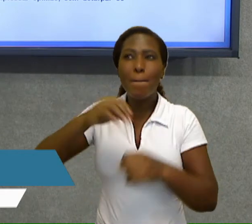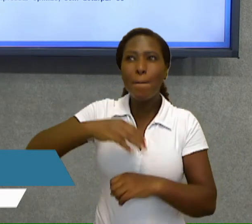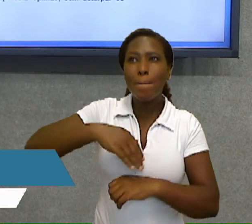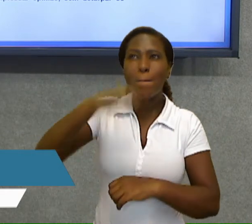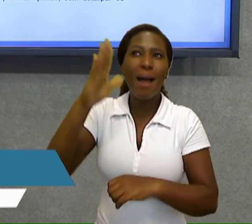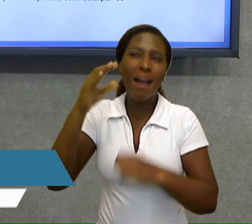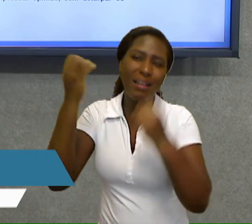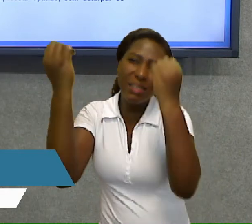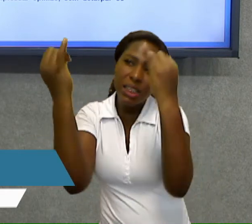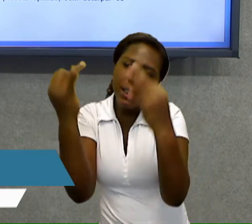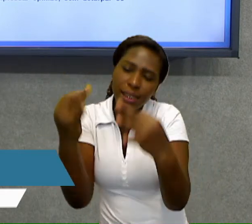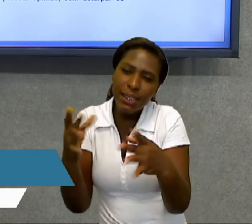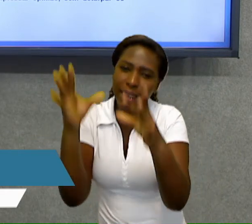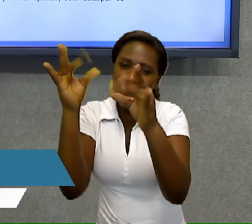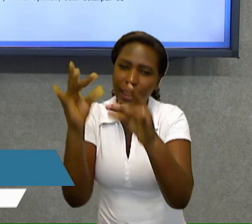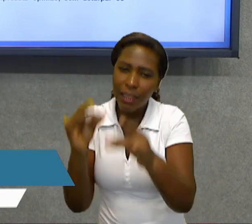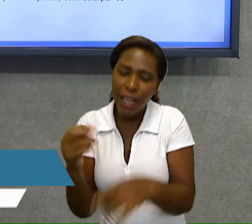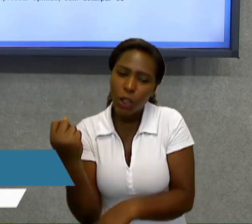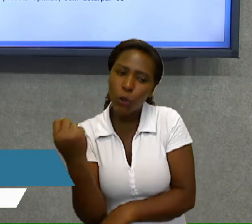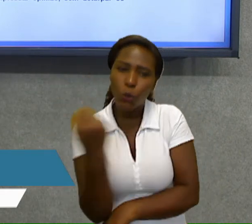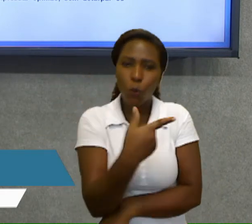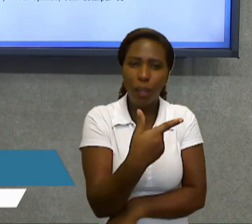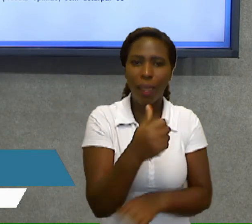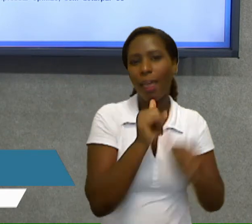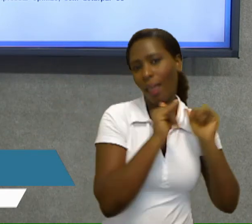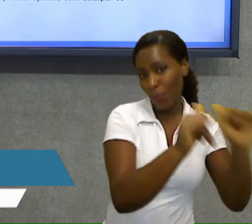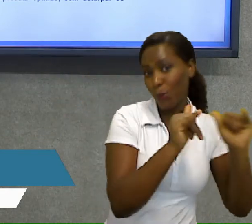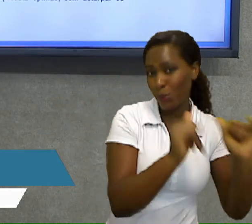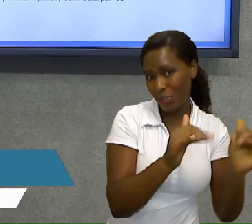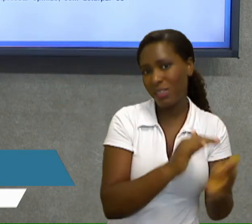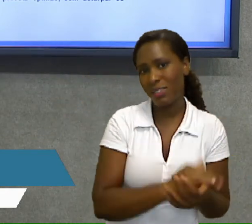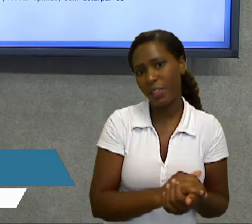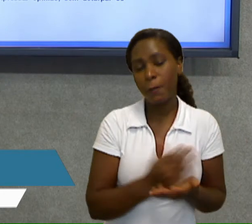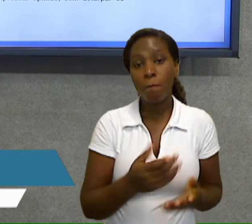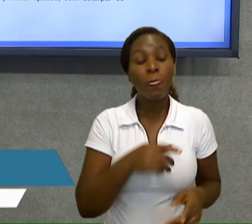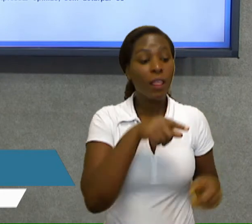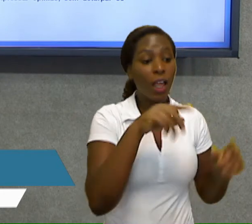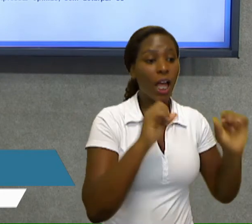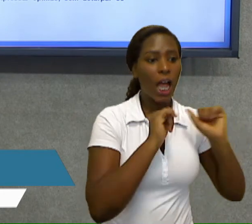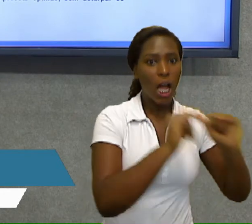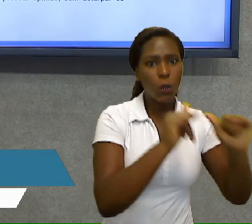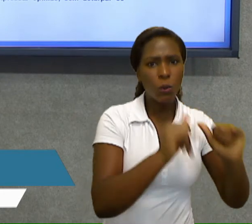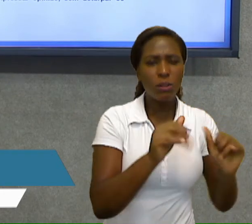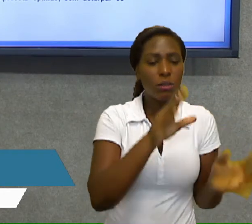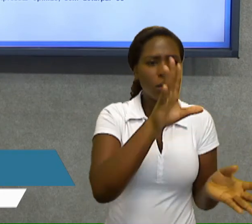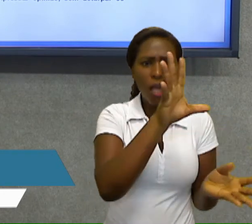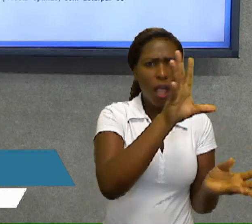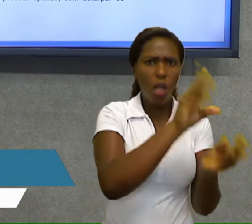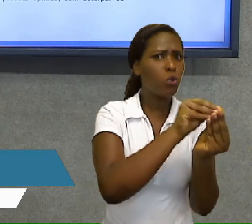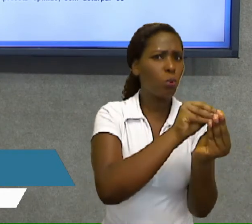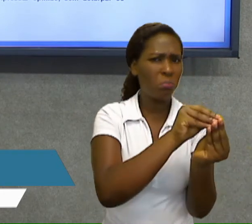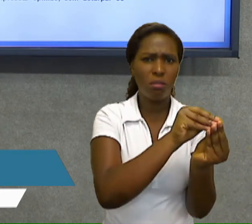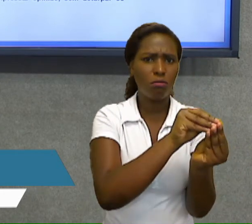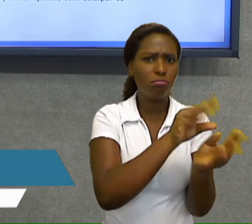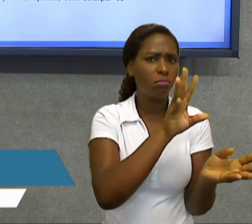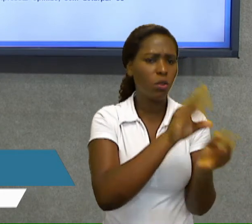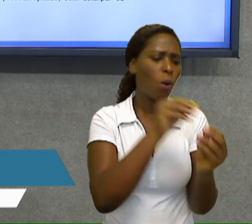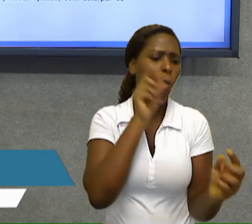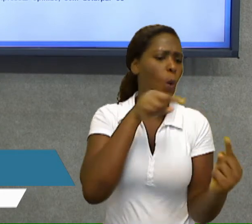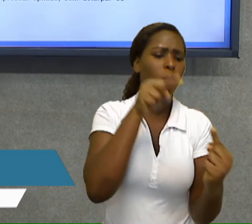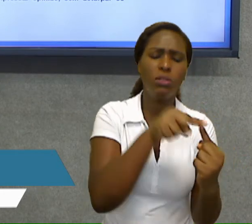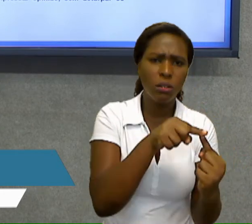as notícias são textos relativamente curtos e impessoais, que possuem o intuito